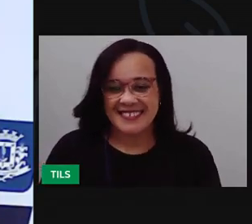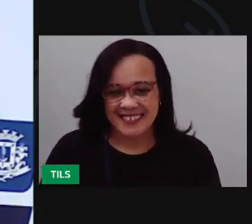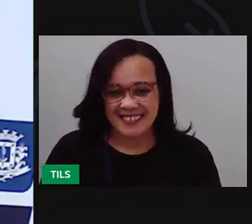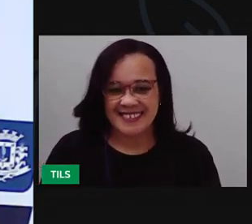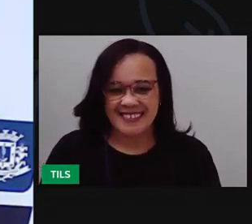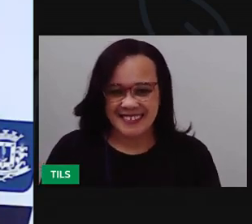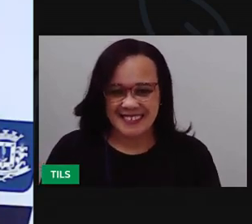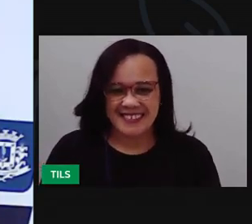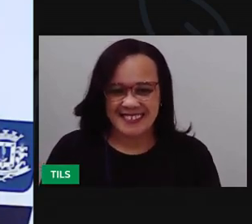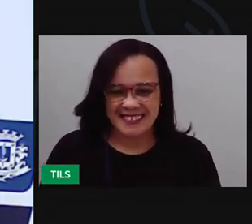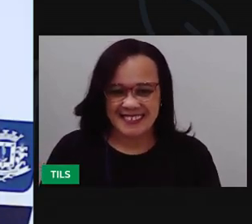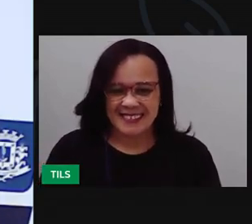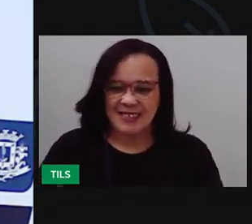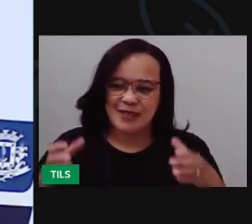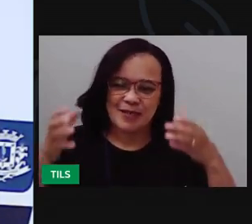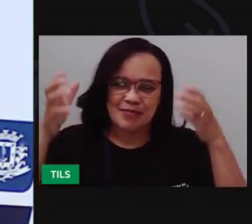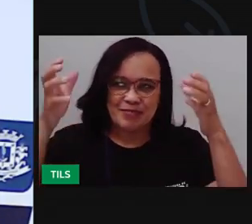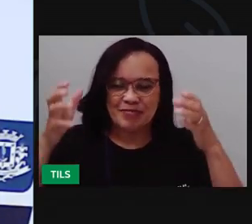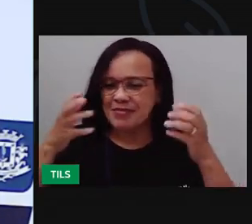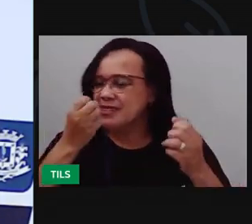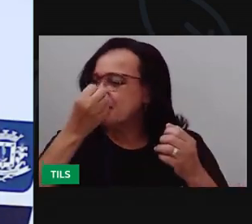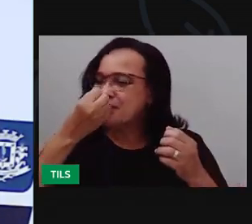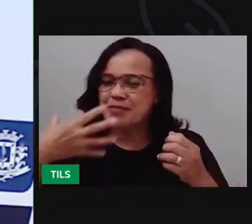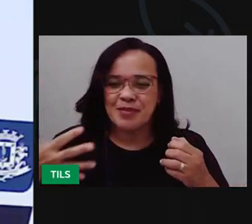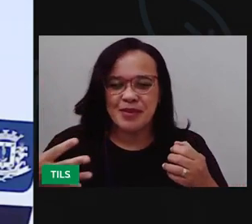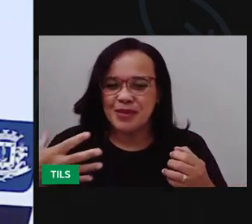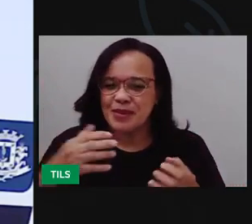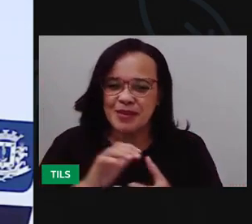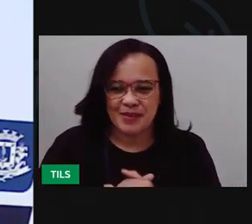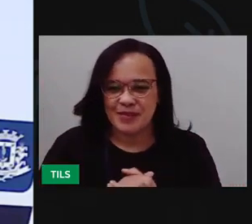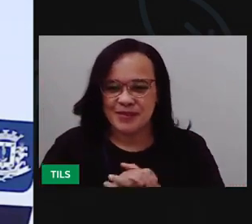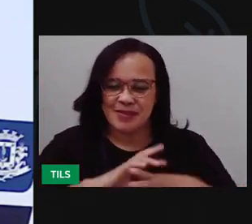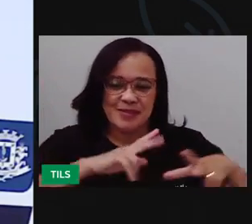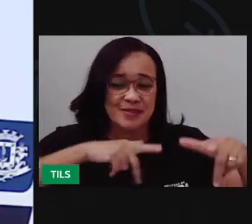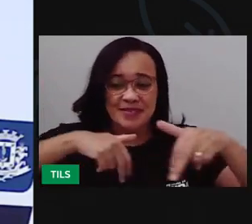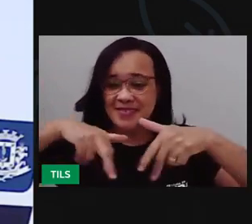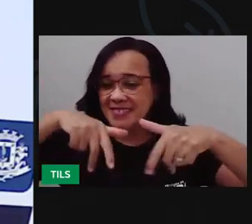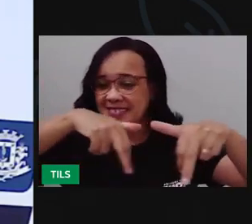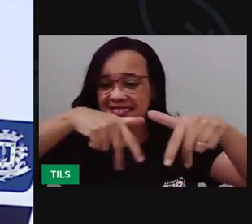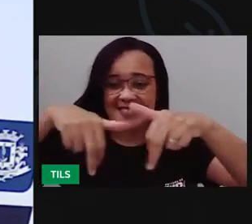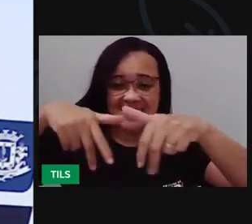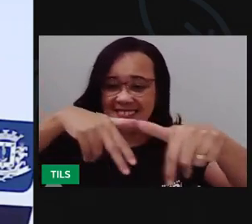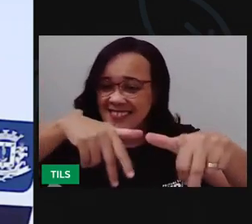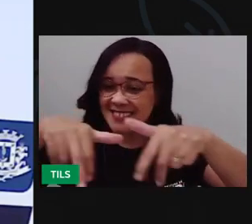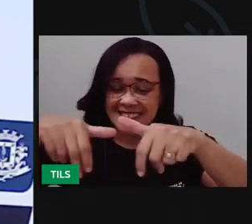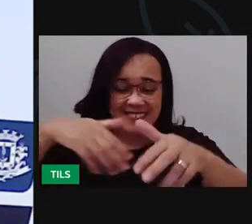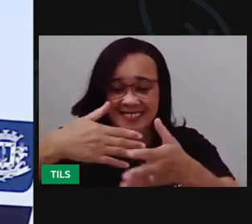Um colinho é maravilhoso para perambular por aí,